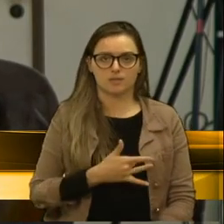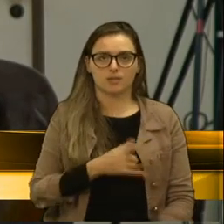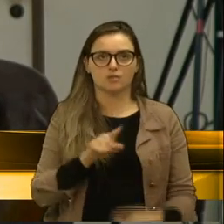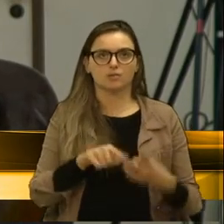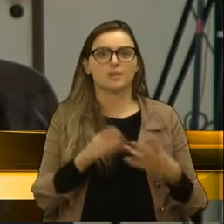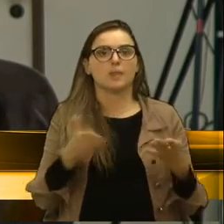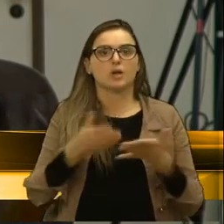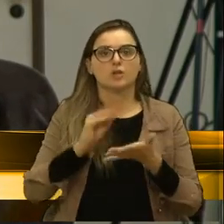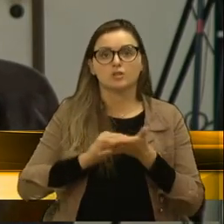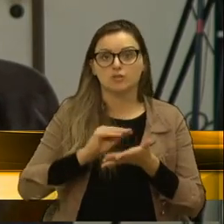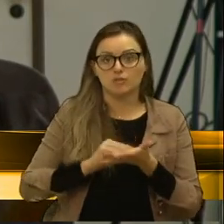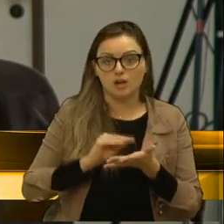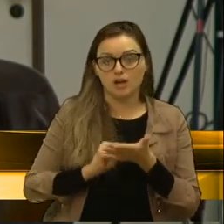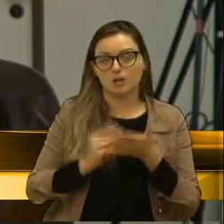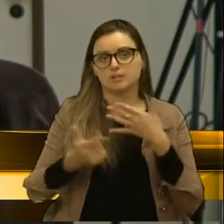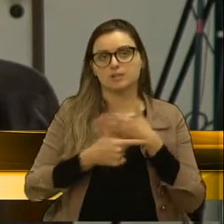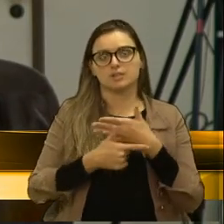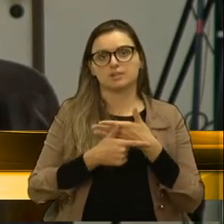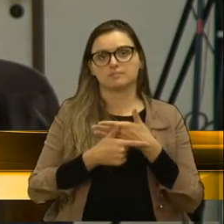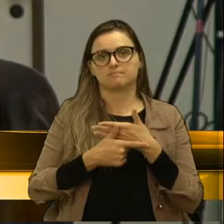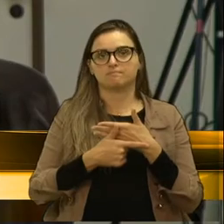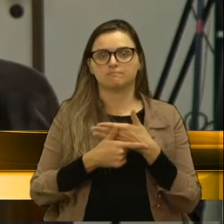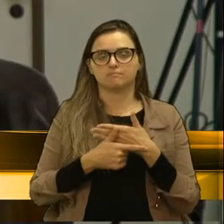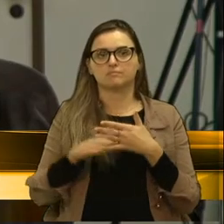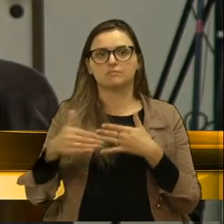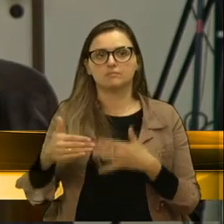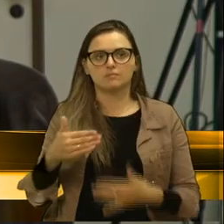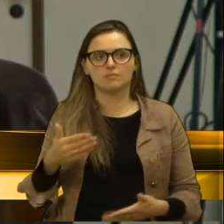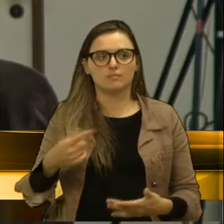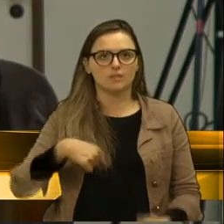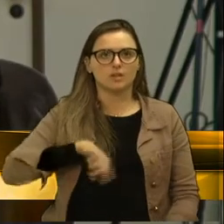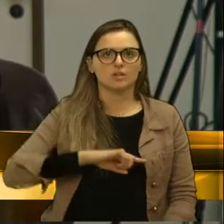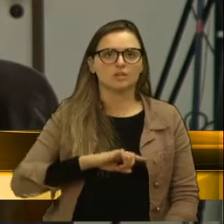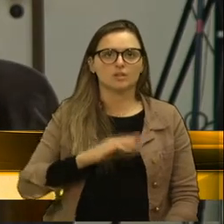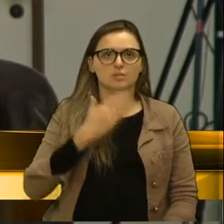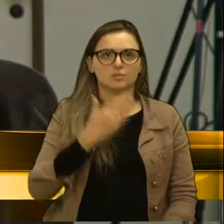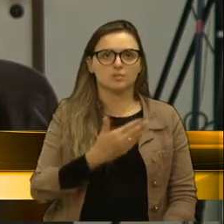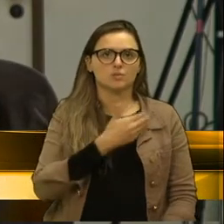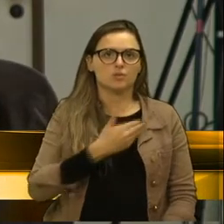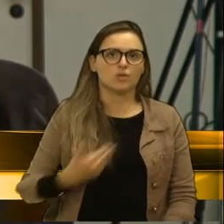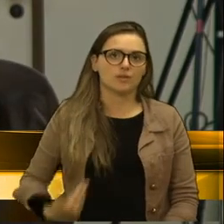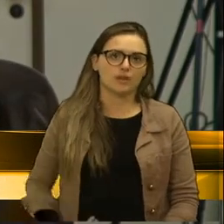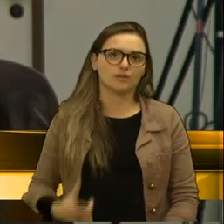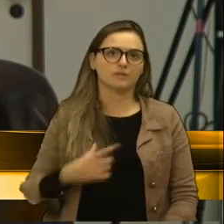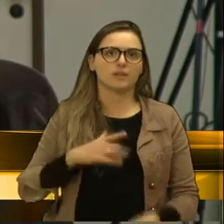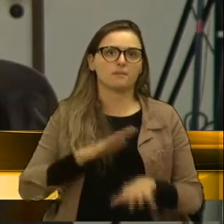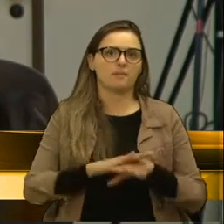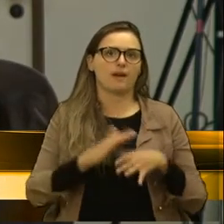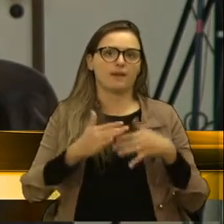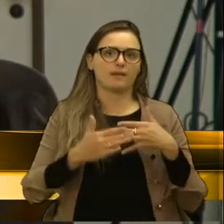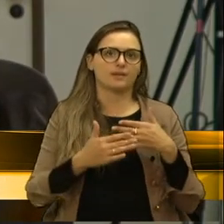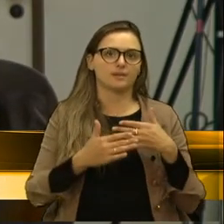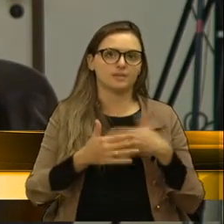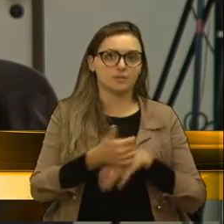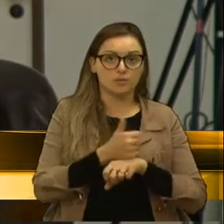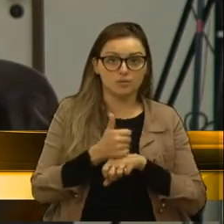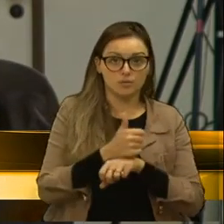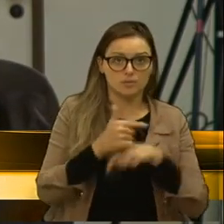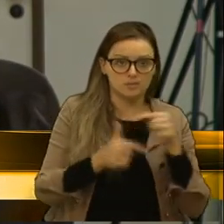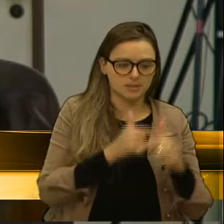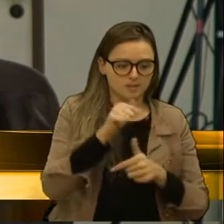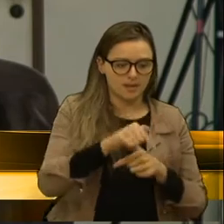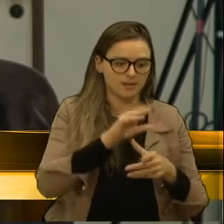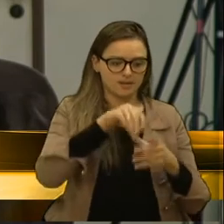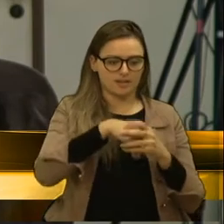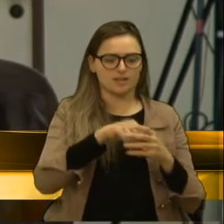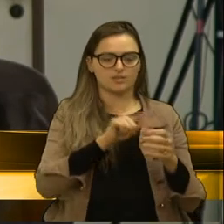a falta de efetivos. Hoje, quando a gente vai cobrar do governo trazer mais efetivos para a cidade, né,